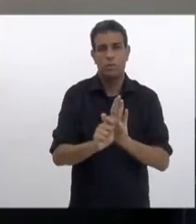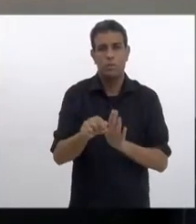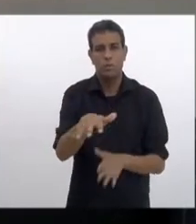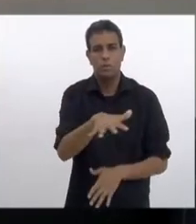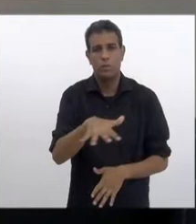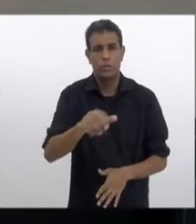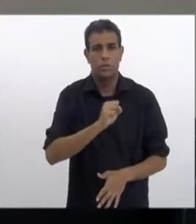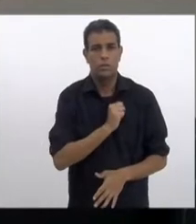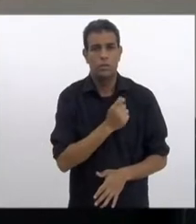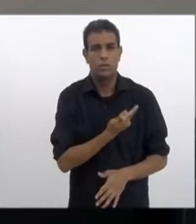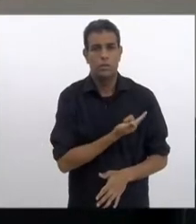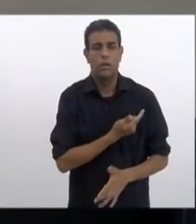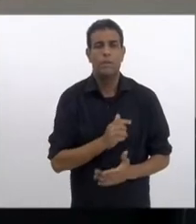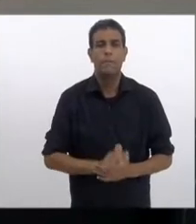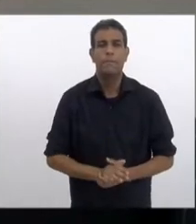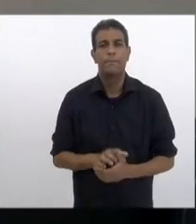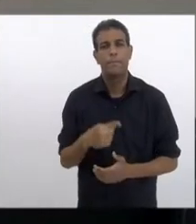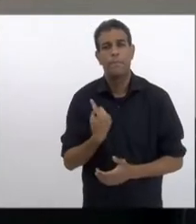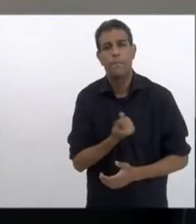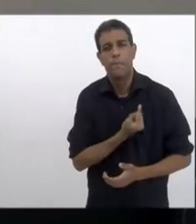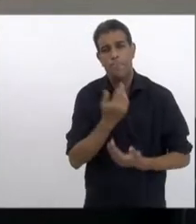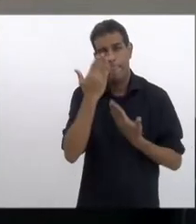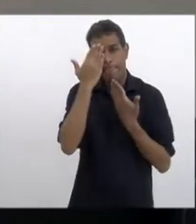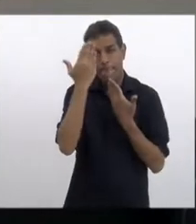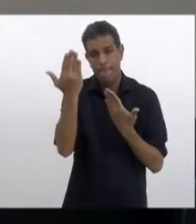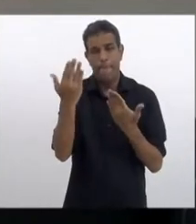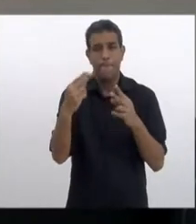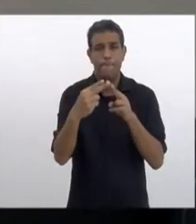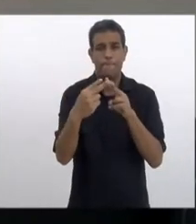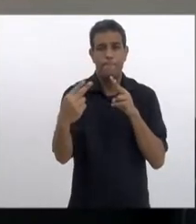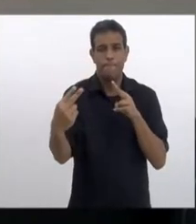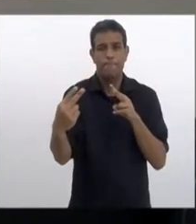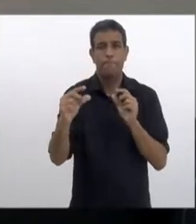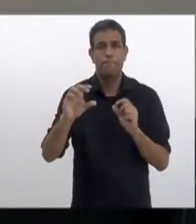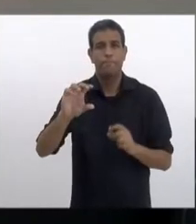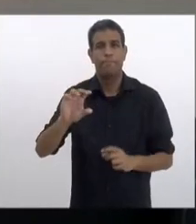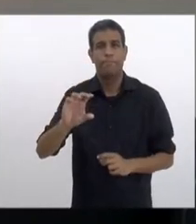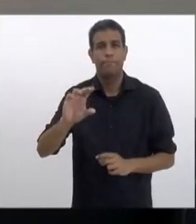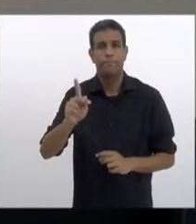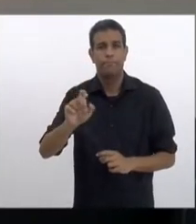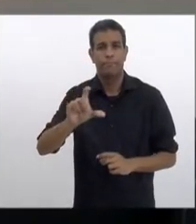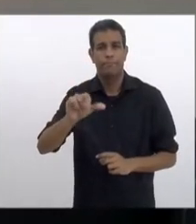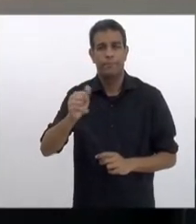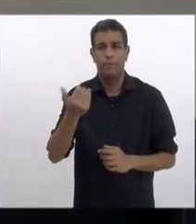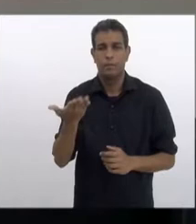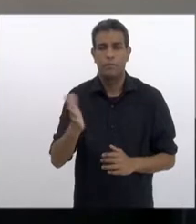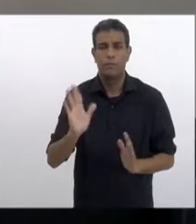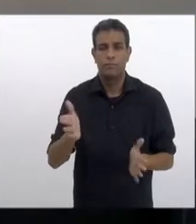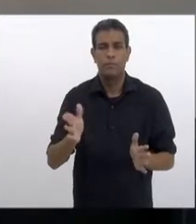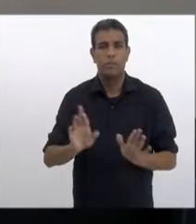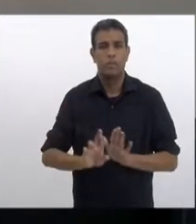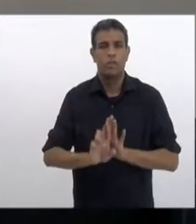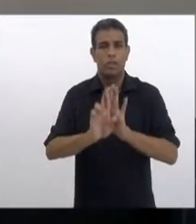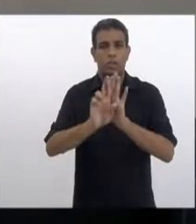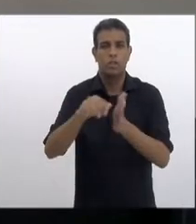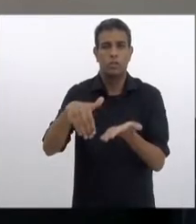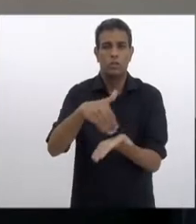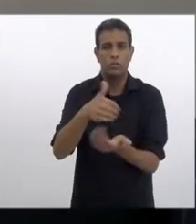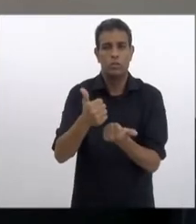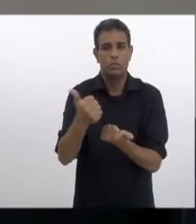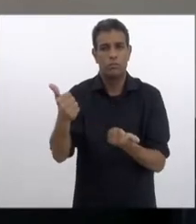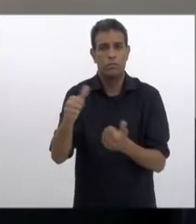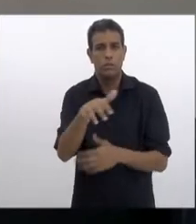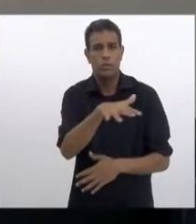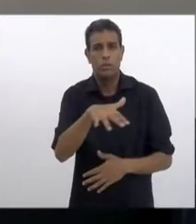Gonçalo. Também, numa situação remota, eu tenho a Sheila Boechat, ela é chefe de gabinete da Secretaria de